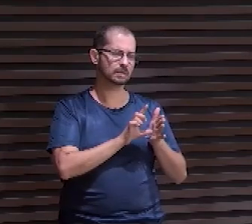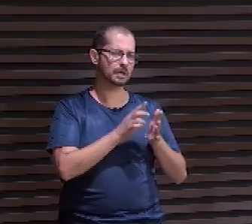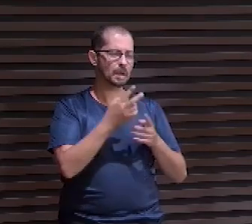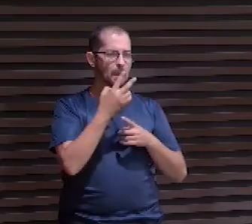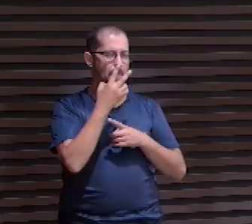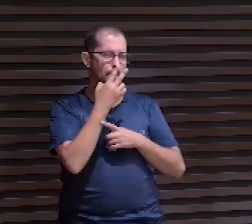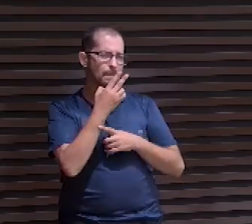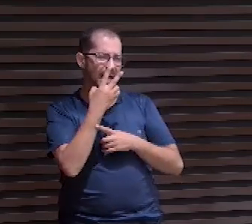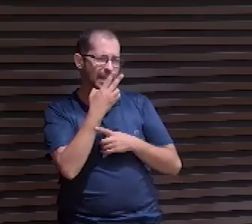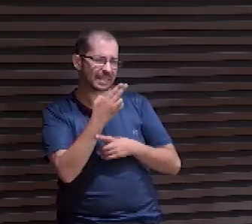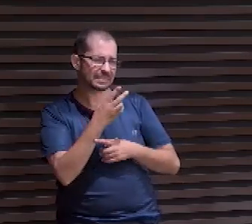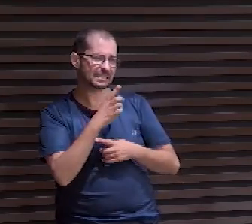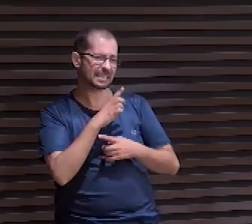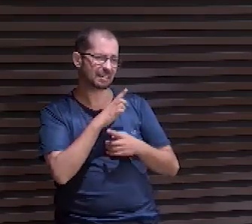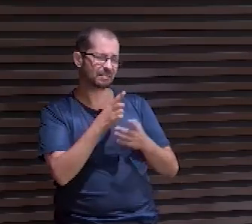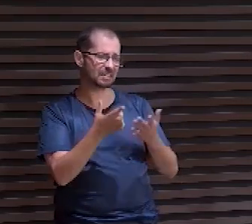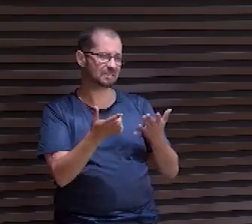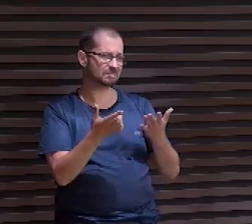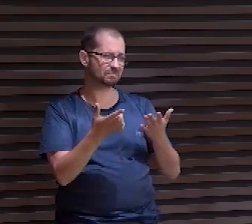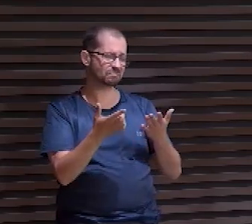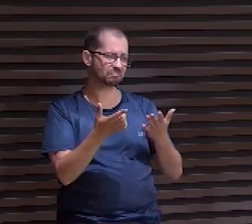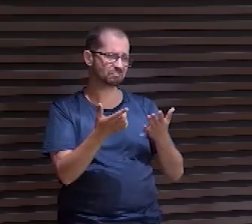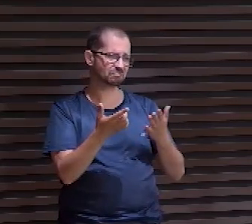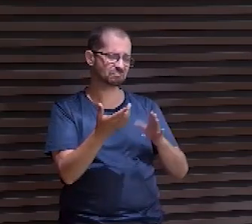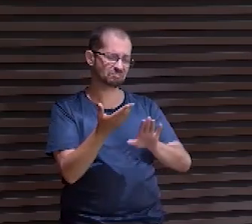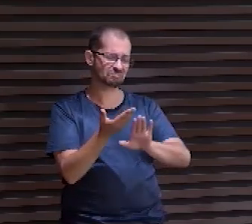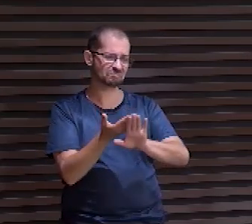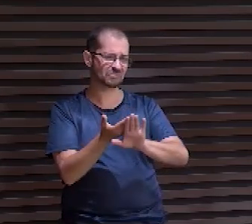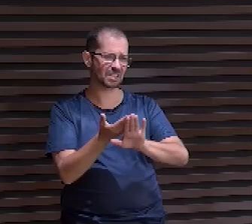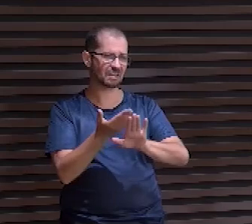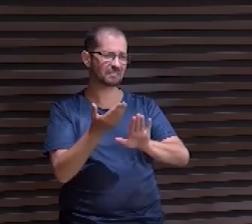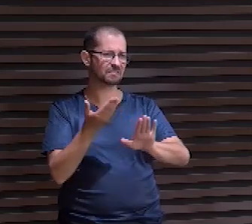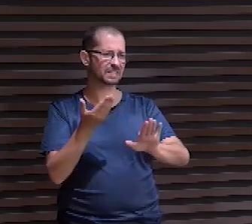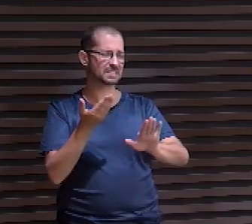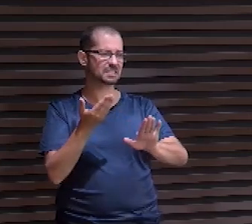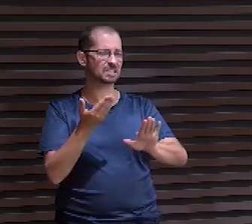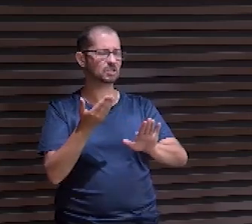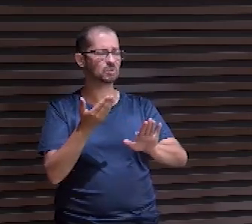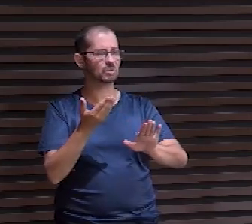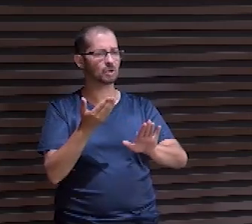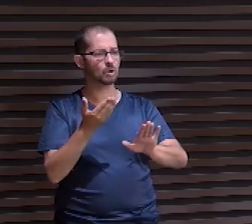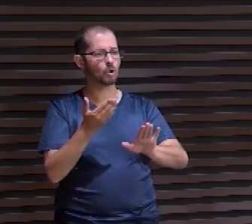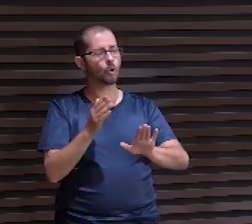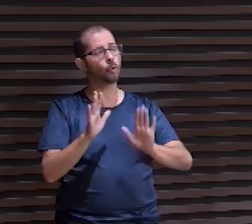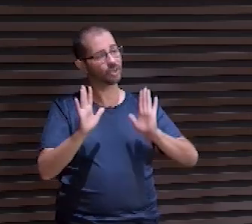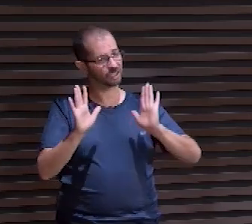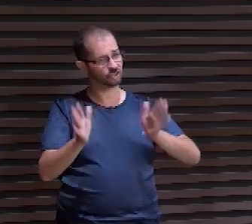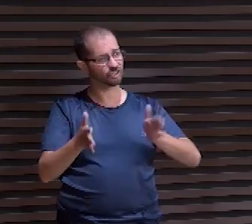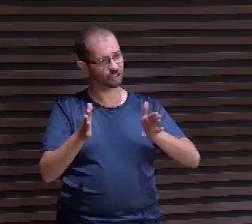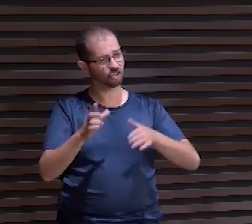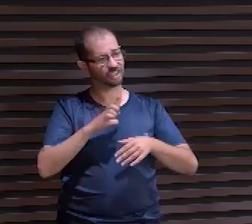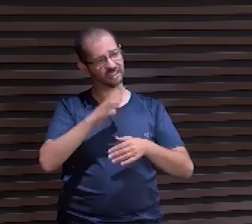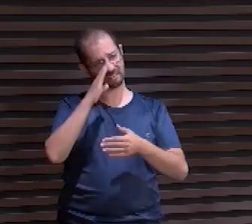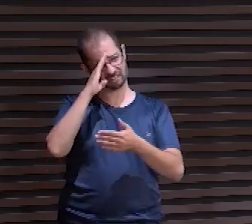voltando as costas para aquilo que eles haviam recebido e